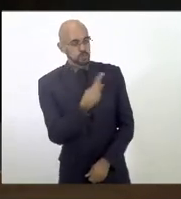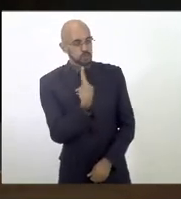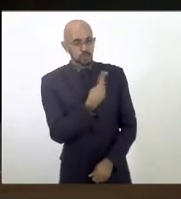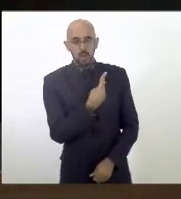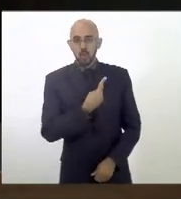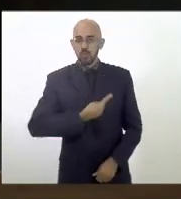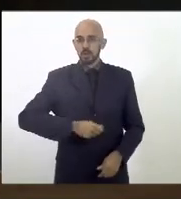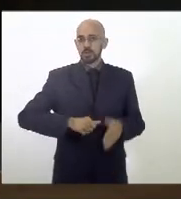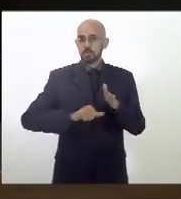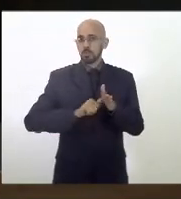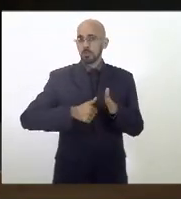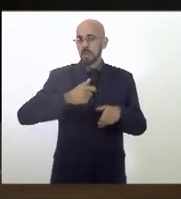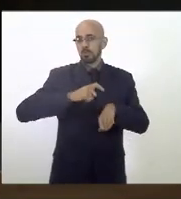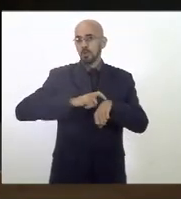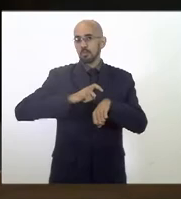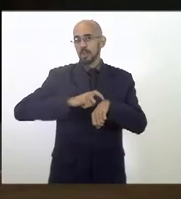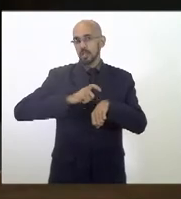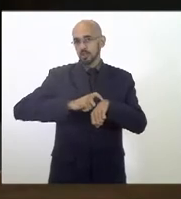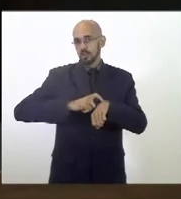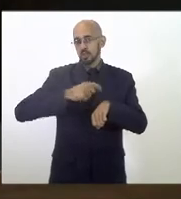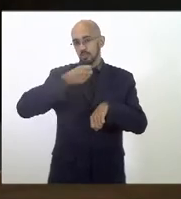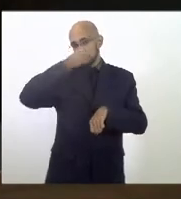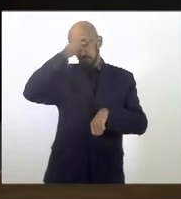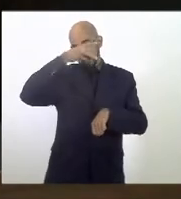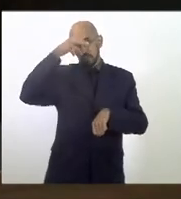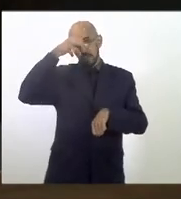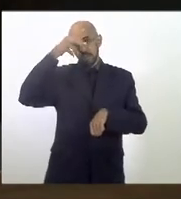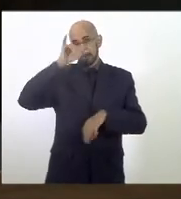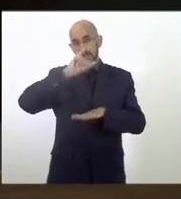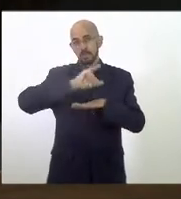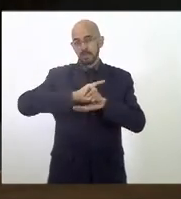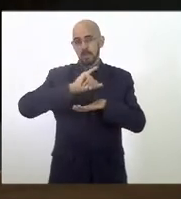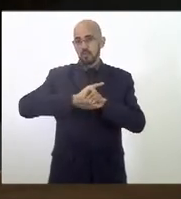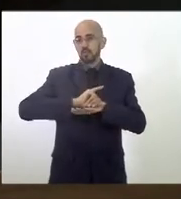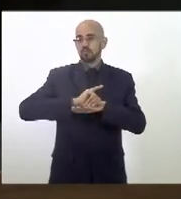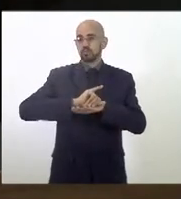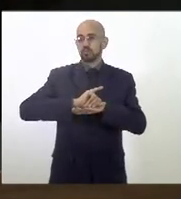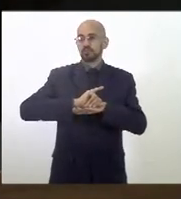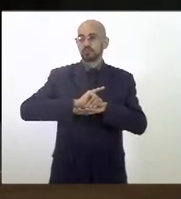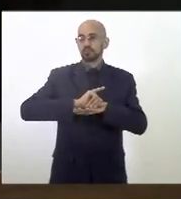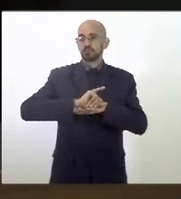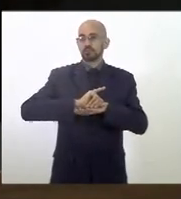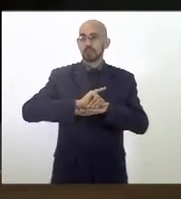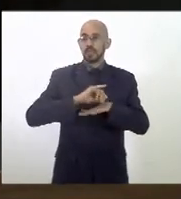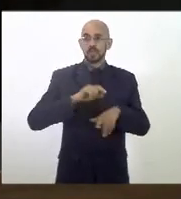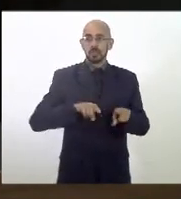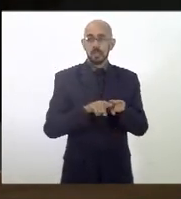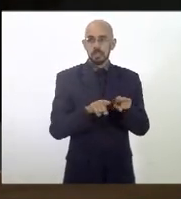momento como prefeito da capital. Também